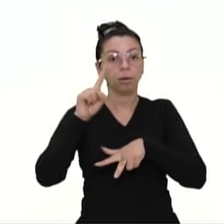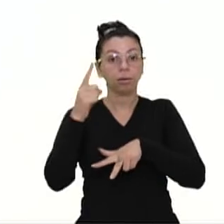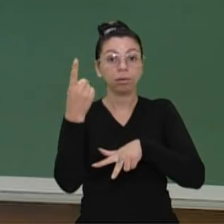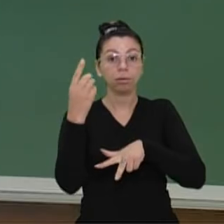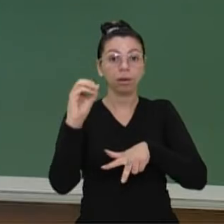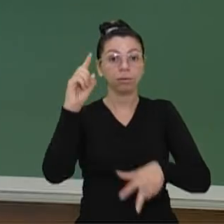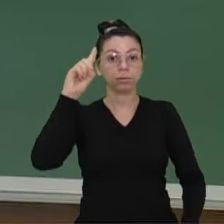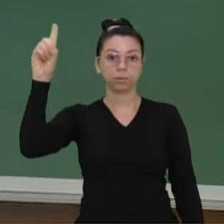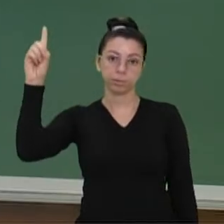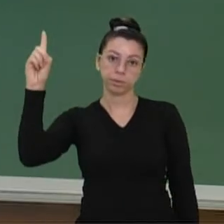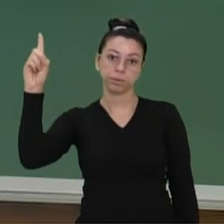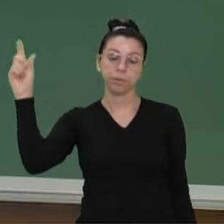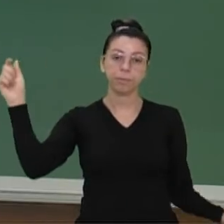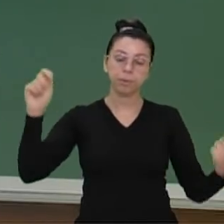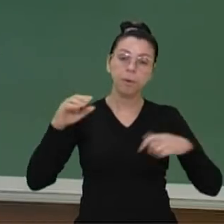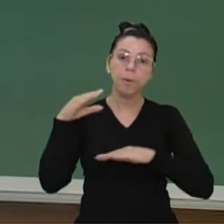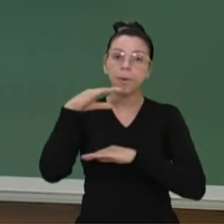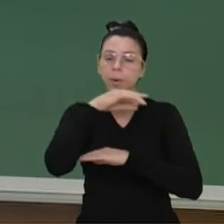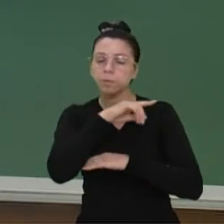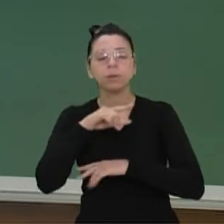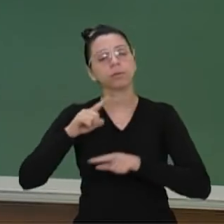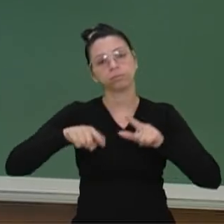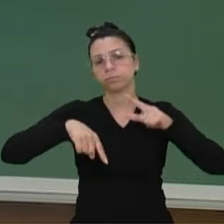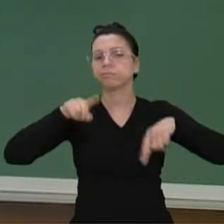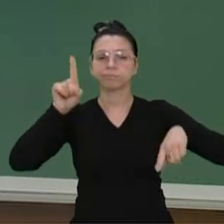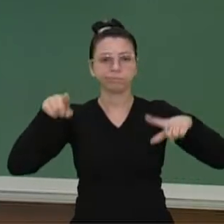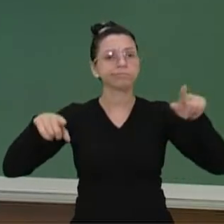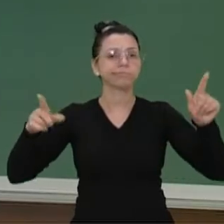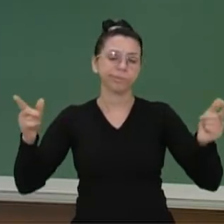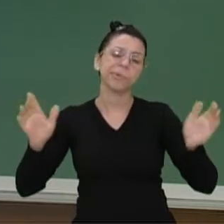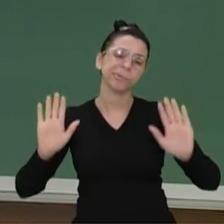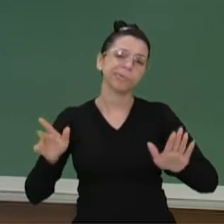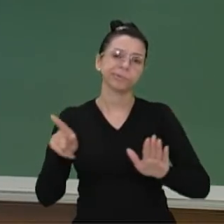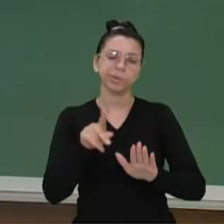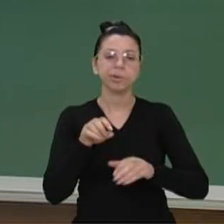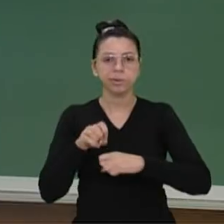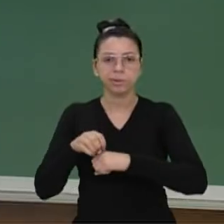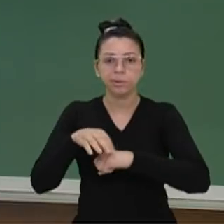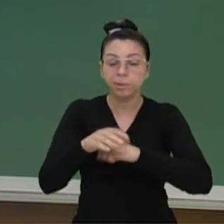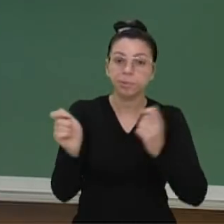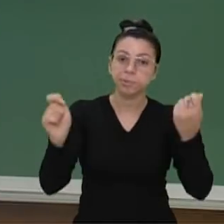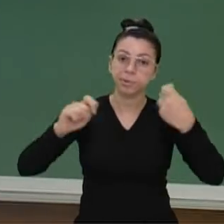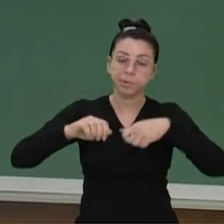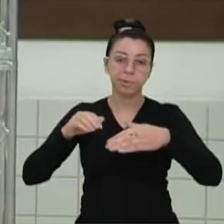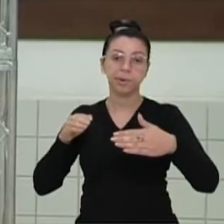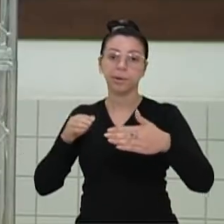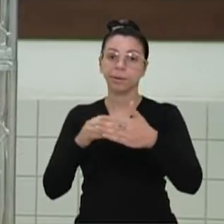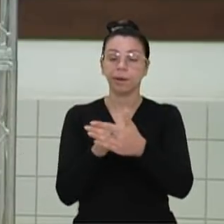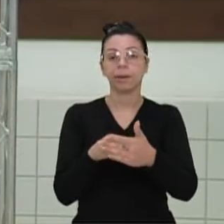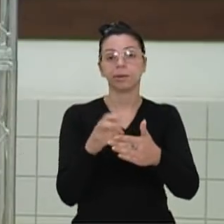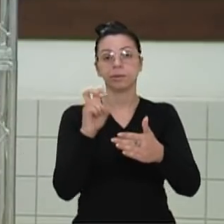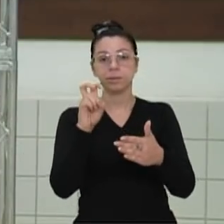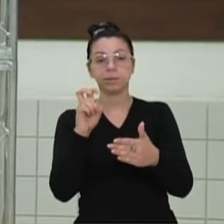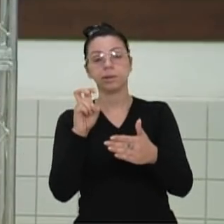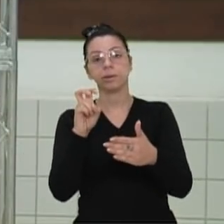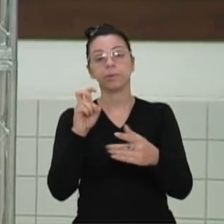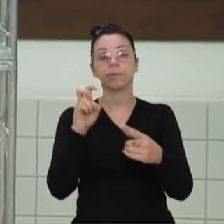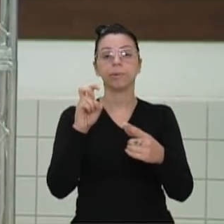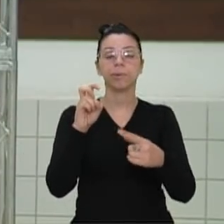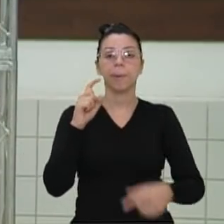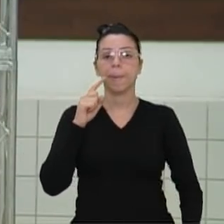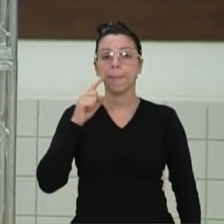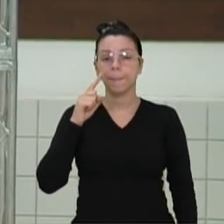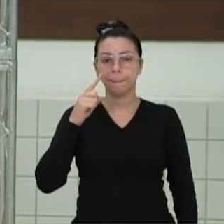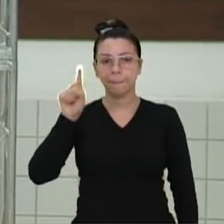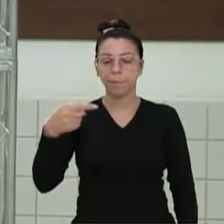dias. Então, claro que tem outras variáveis envolvendo, como o professor já disse, isso não chega a 5.000 casos em 10 dias se a gente